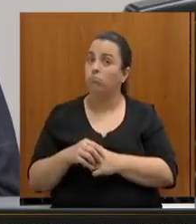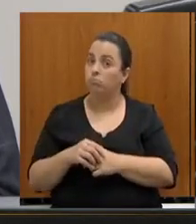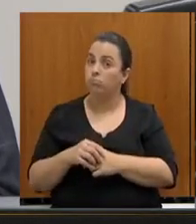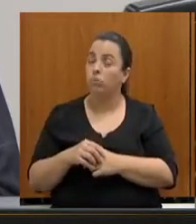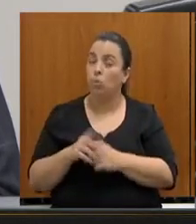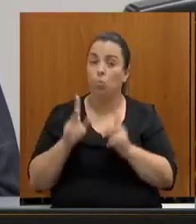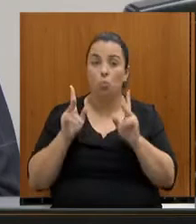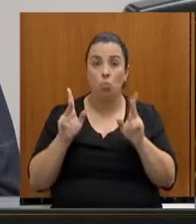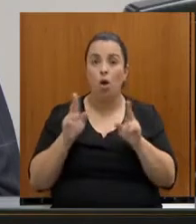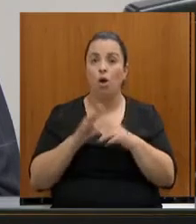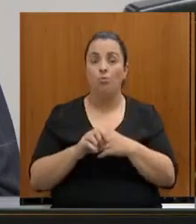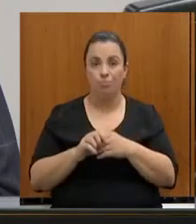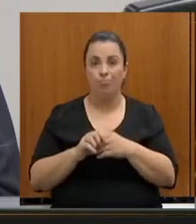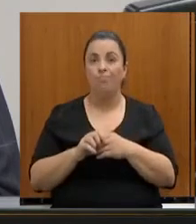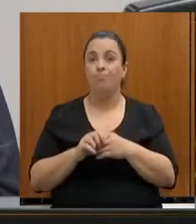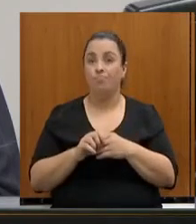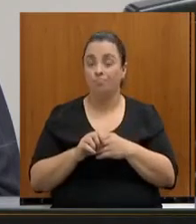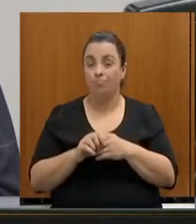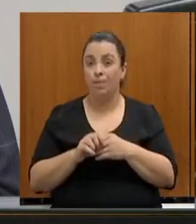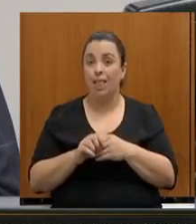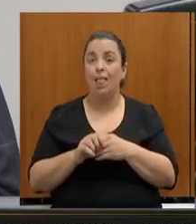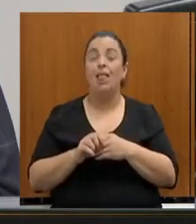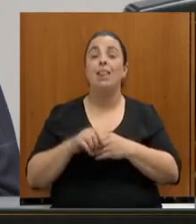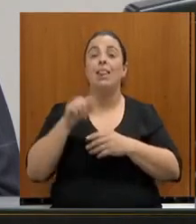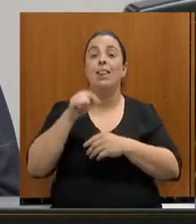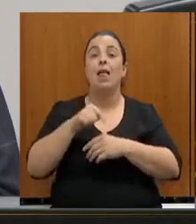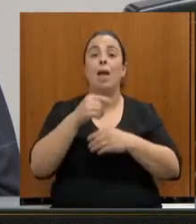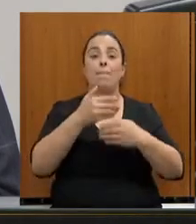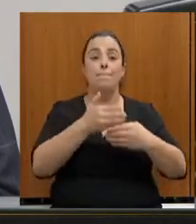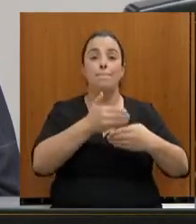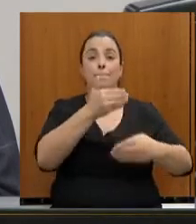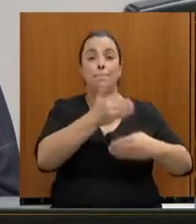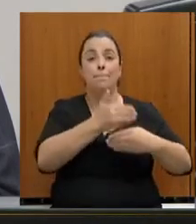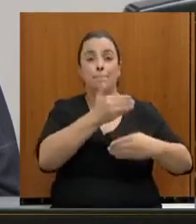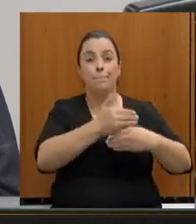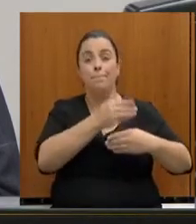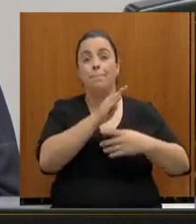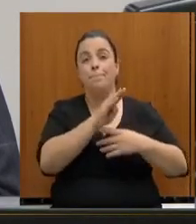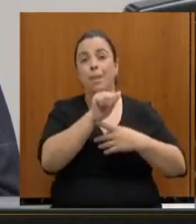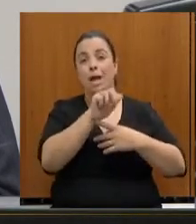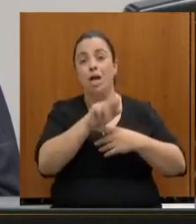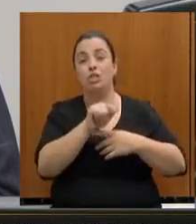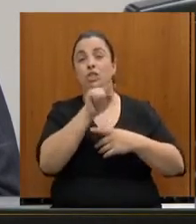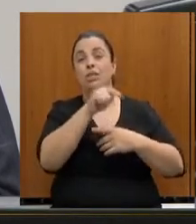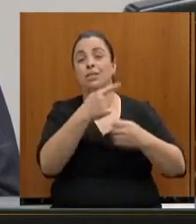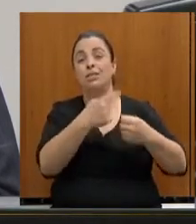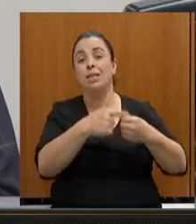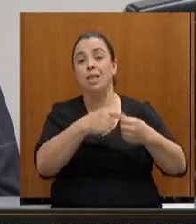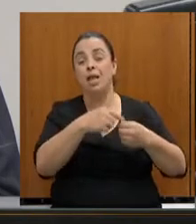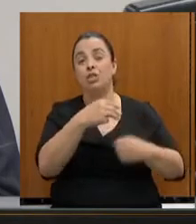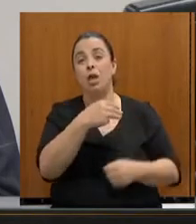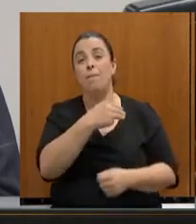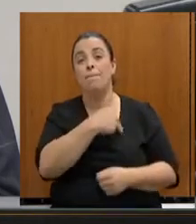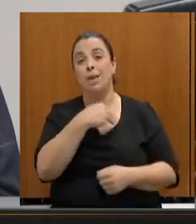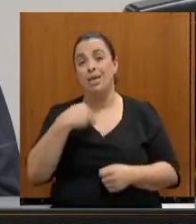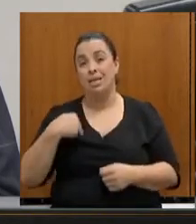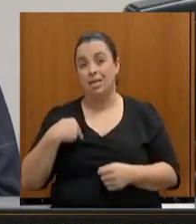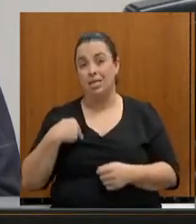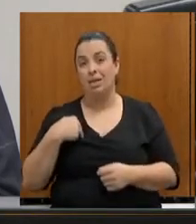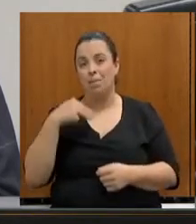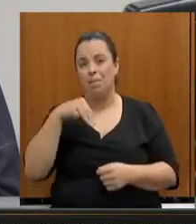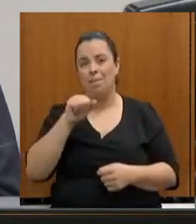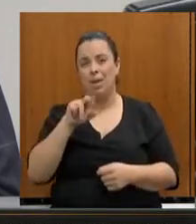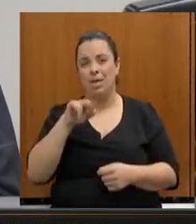ao rompimento da barragem de Mariana eu espero que as